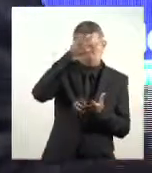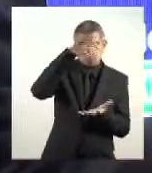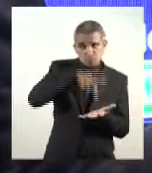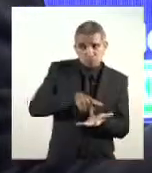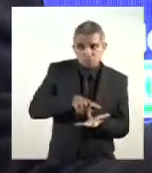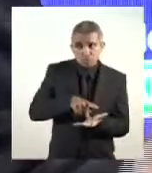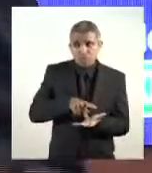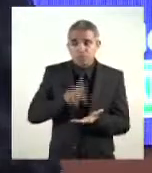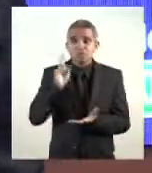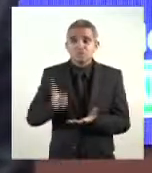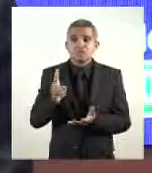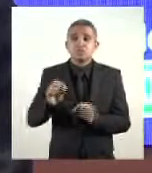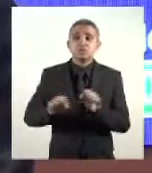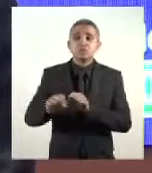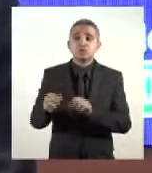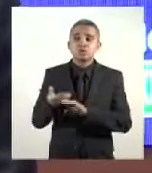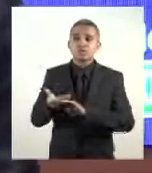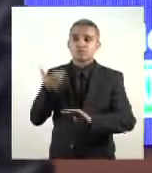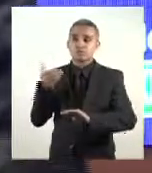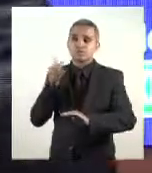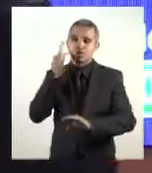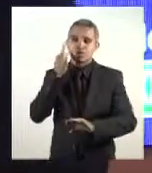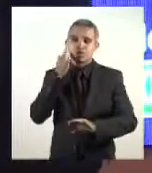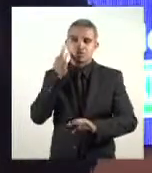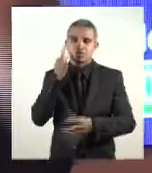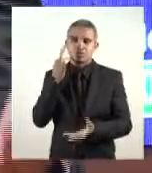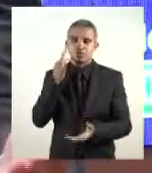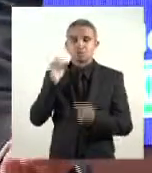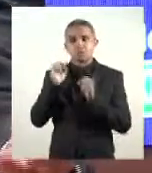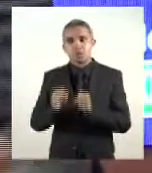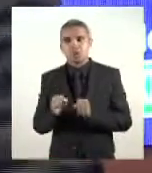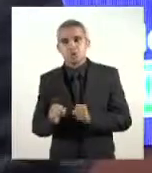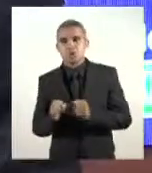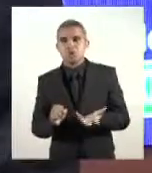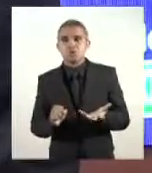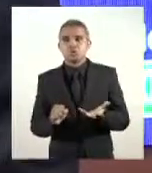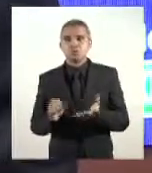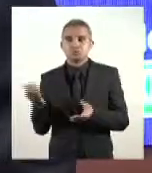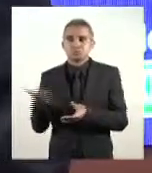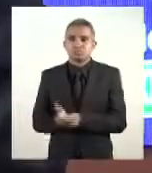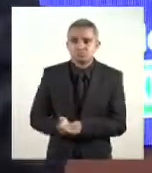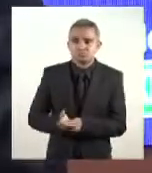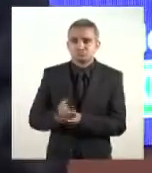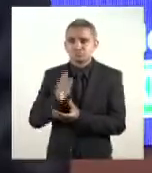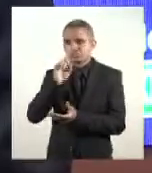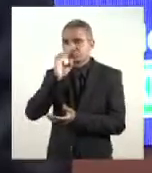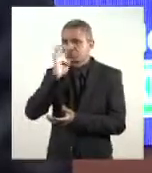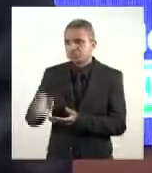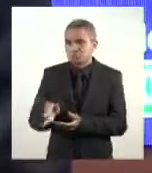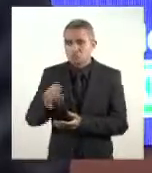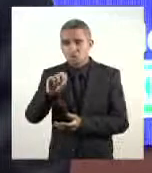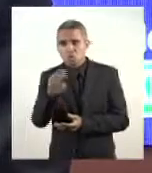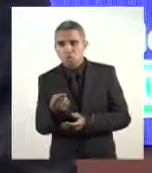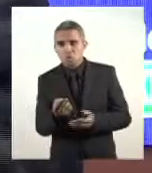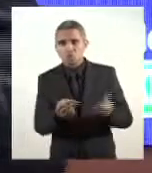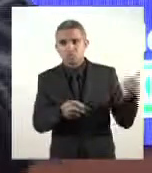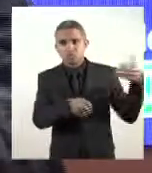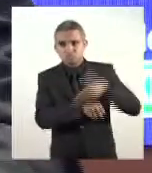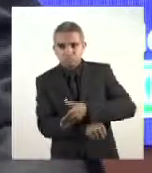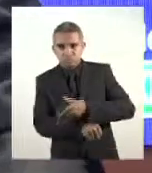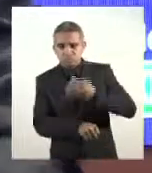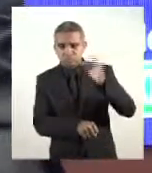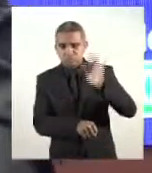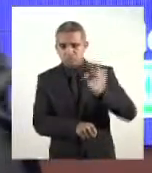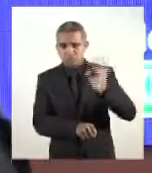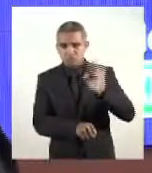sempre afastar o governador do Estado, seja através de um impeachment, seja através agora de uma intervenção. Quando eu disse aqui, dei o